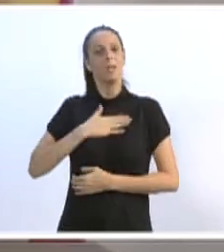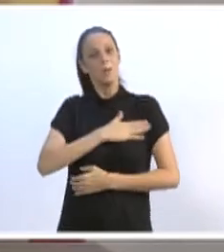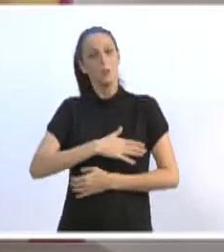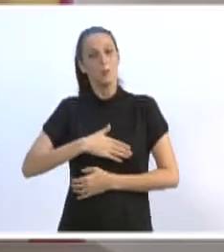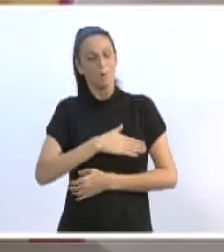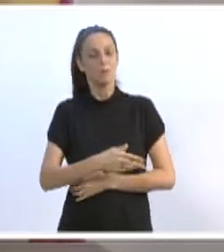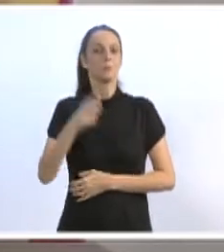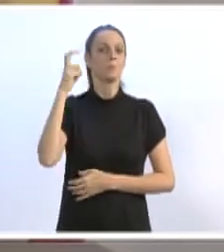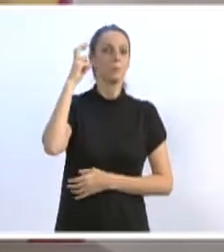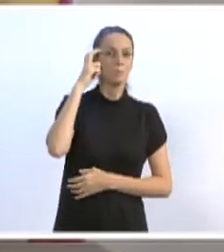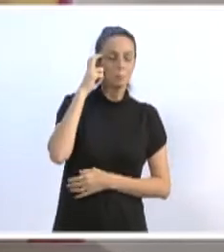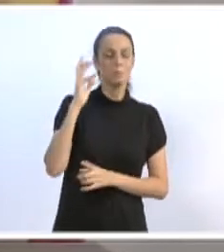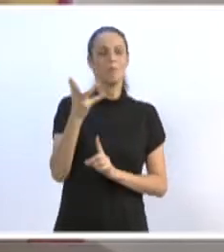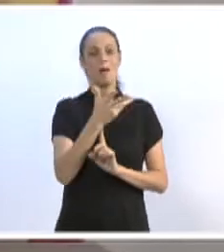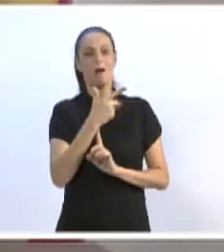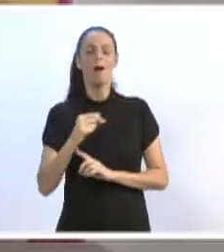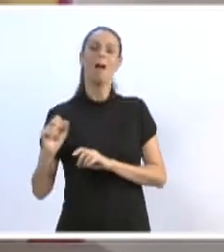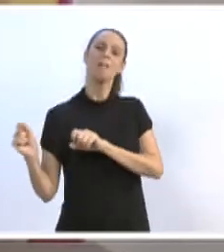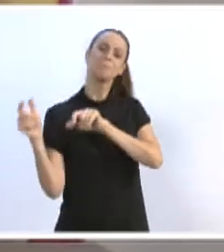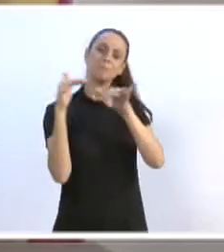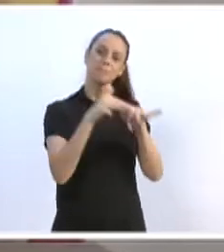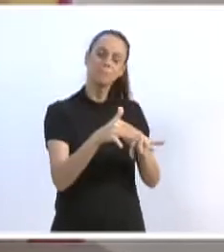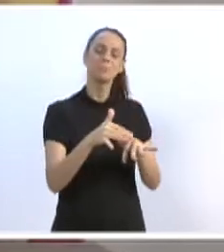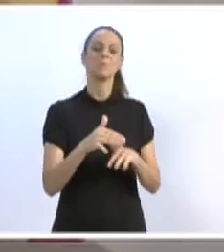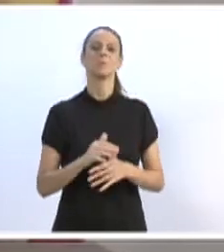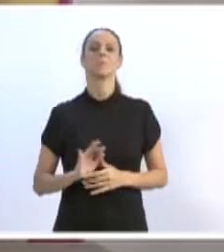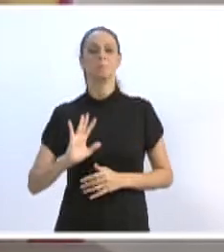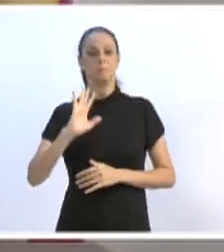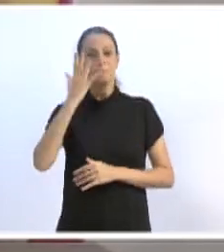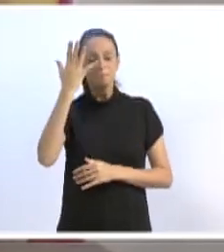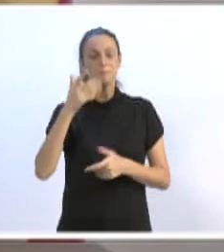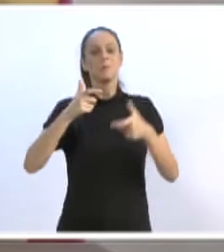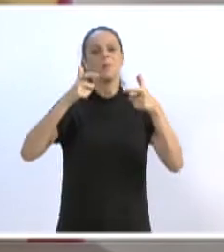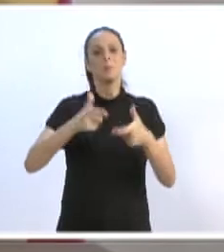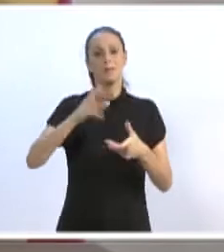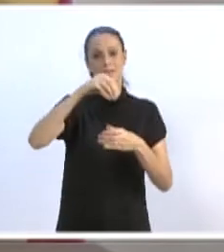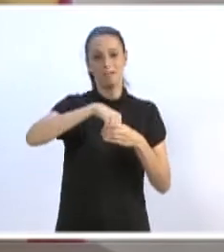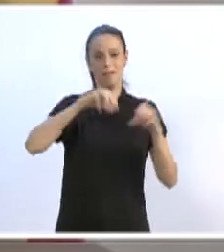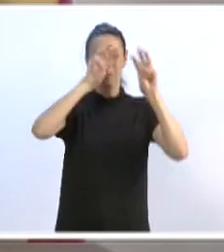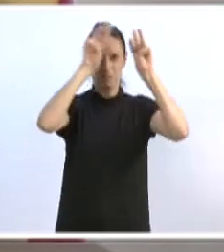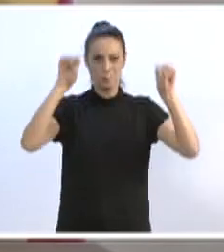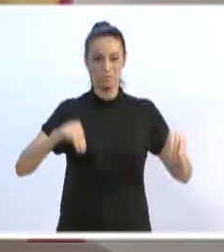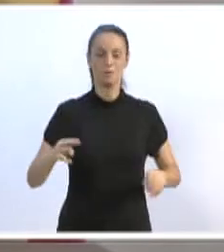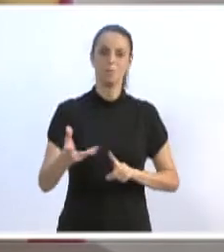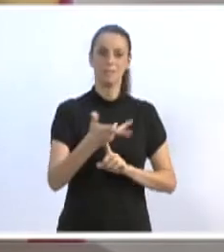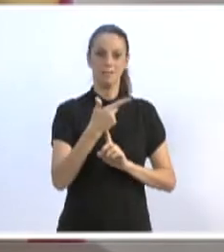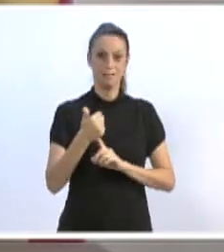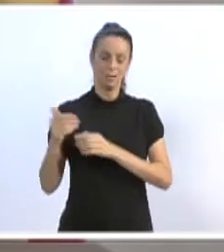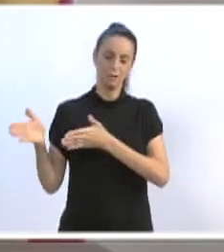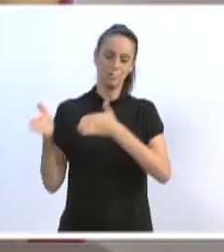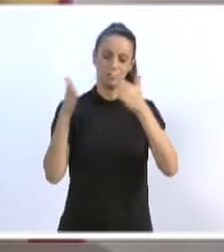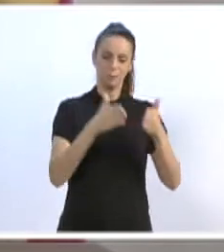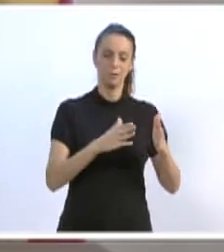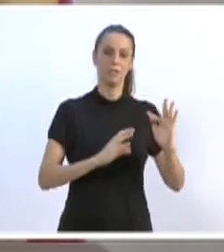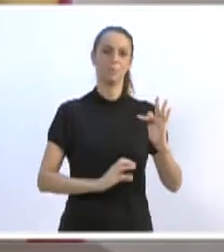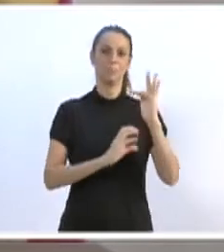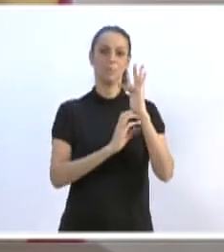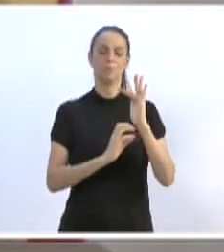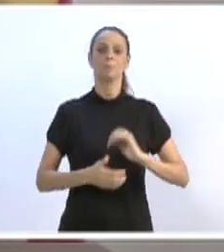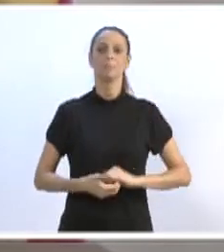7 horas, acontece a abertura da segunda temporada de exposição de arte do Museu de Arte de Blumenau. Os vereadores são convidados,